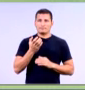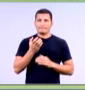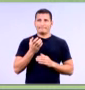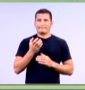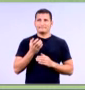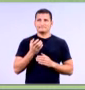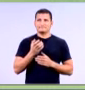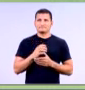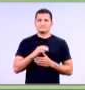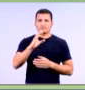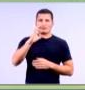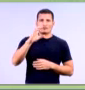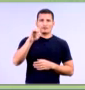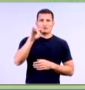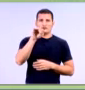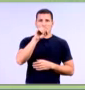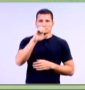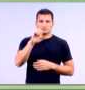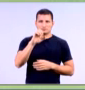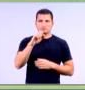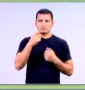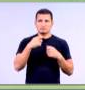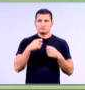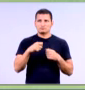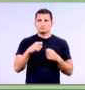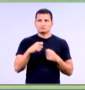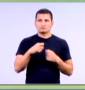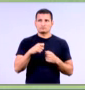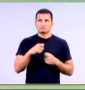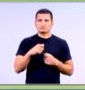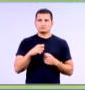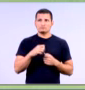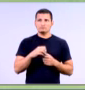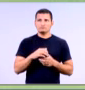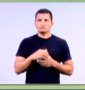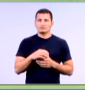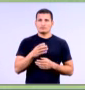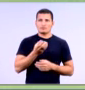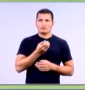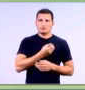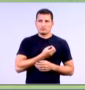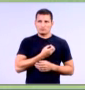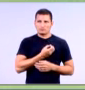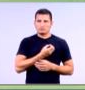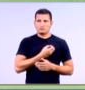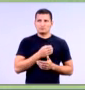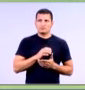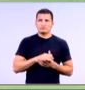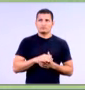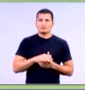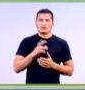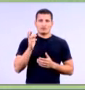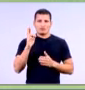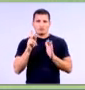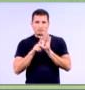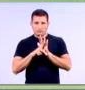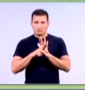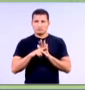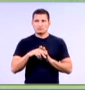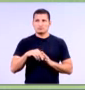definindo como exemplo, né? Eu quero definir a conta corrente com um determinado número, com um determinado titular e com um determinado